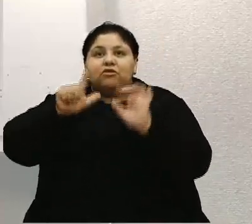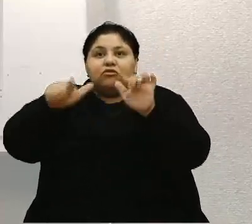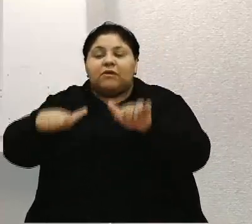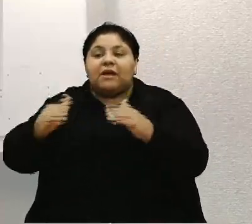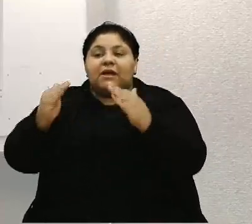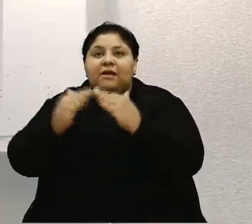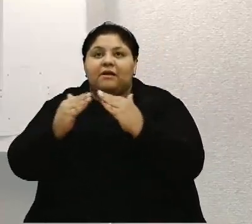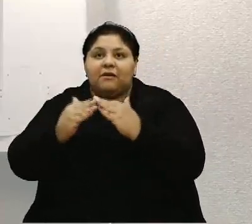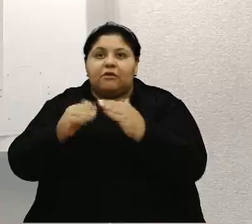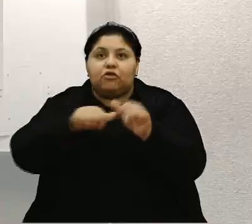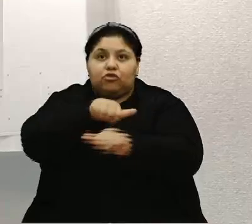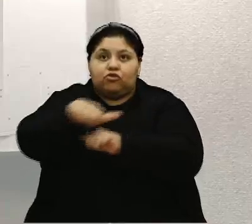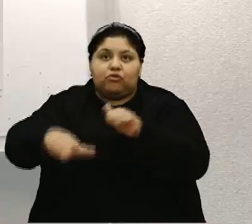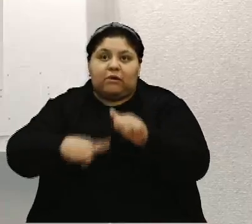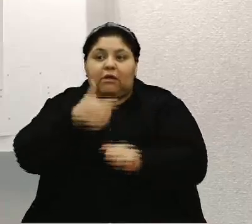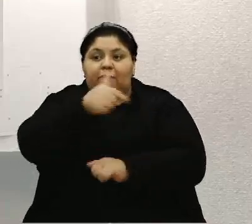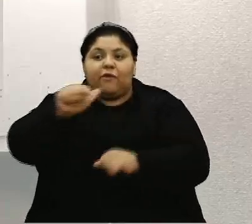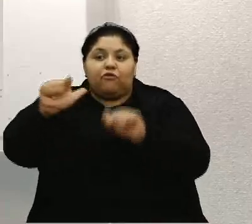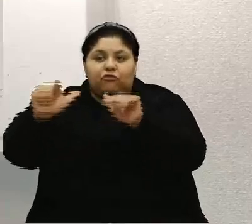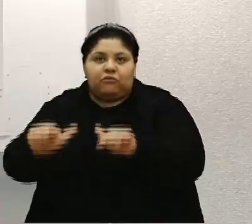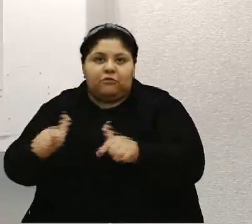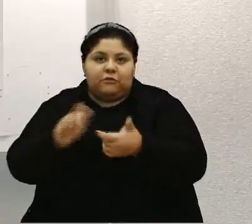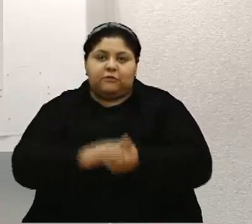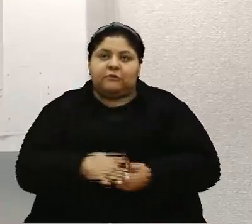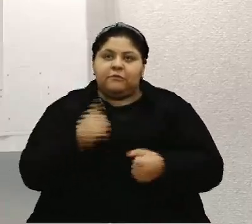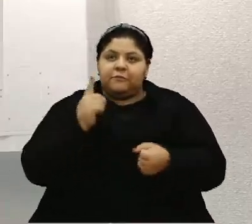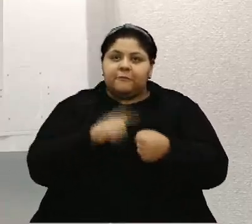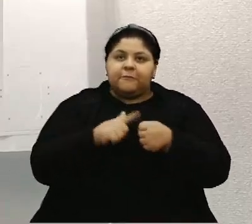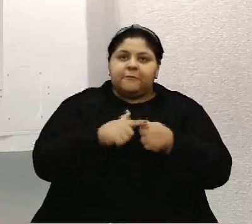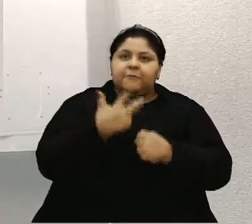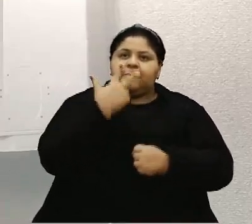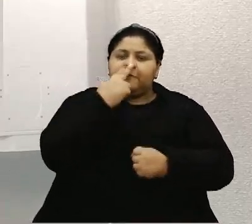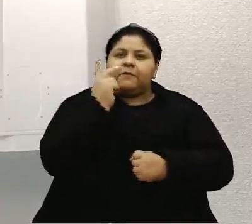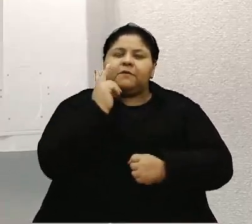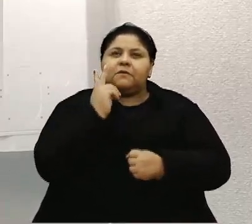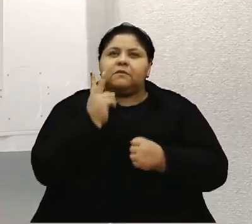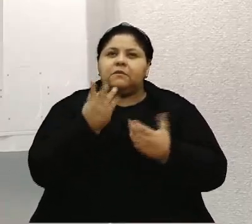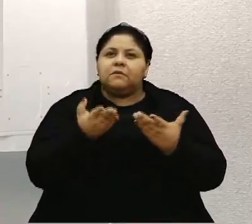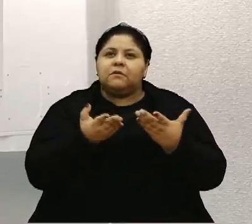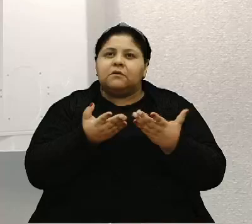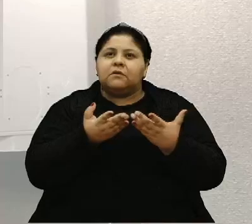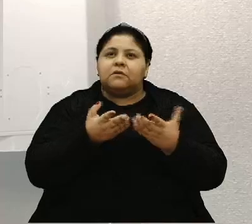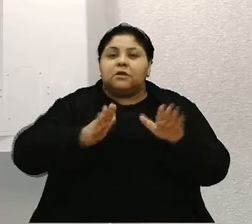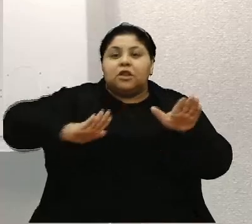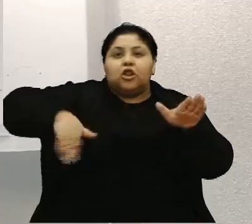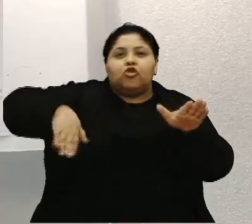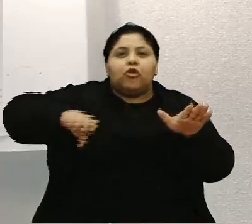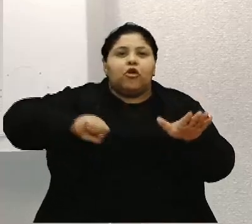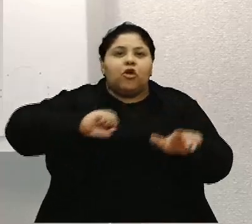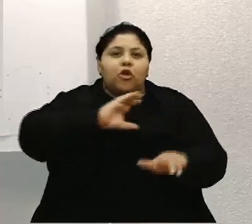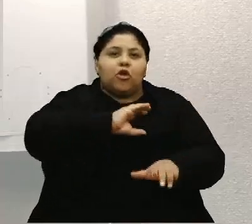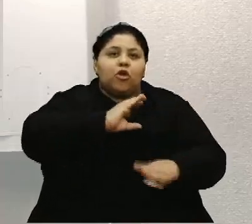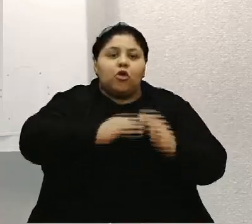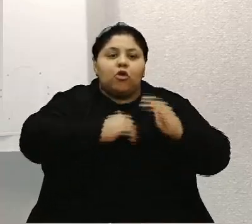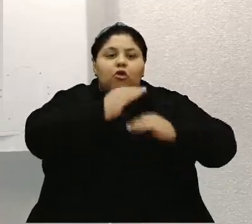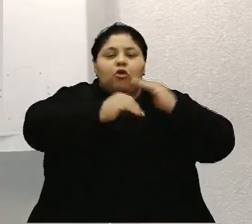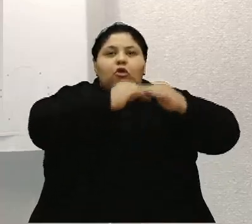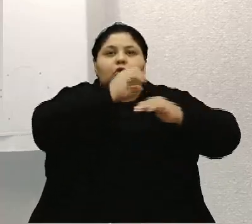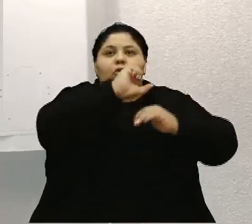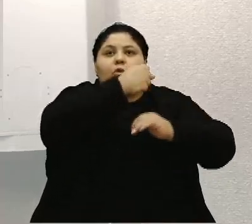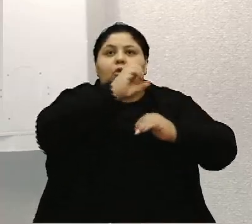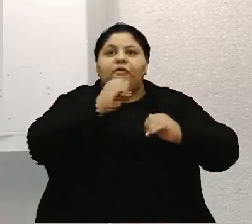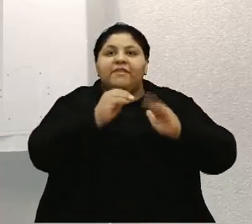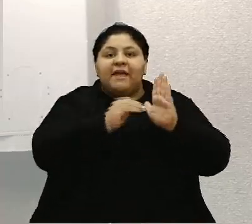se mudar para outros locais. Cidades como, olha as cidades de litoral em Santa Catarina construindo prédio de 80